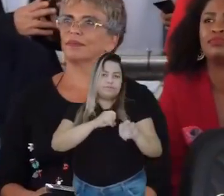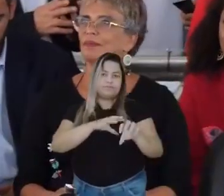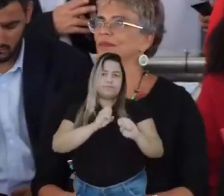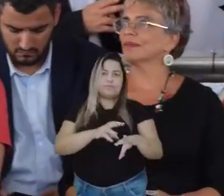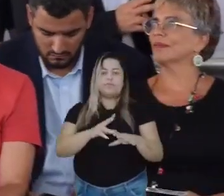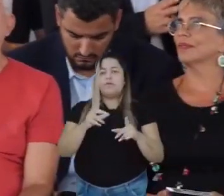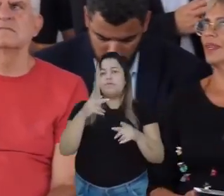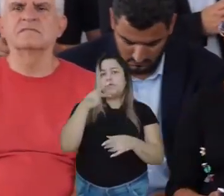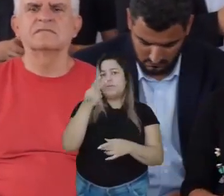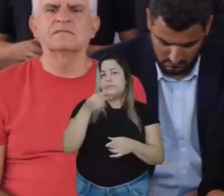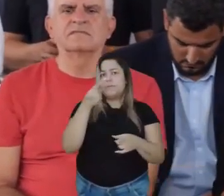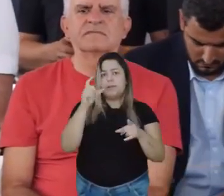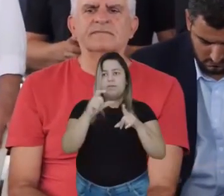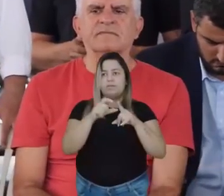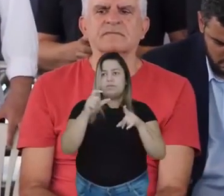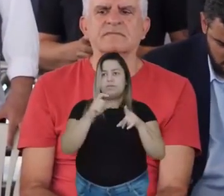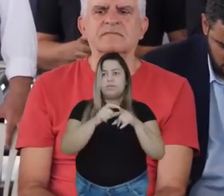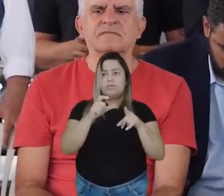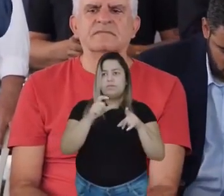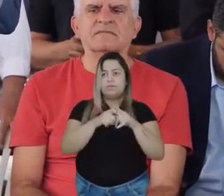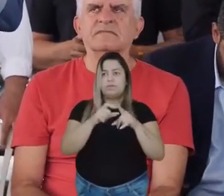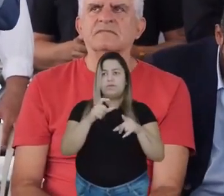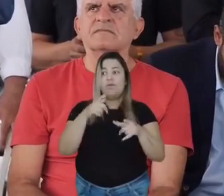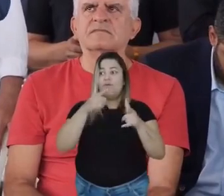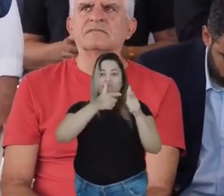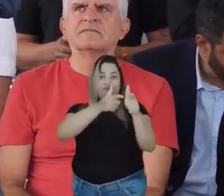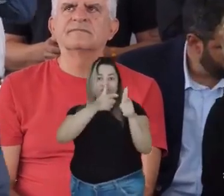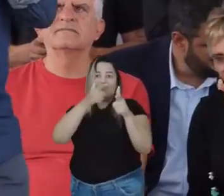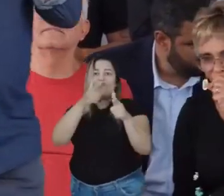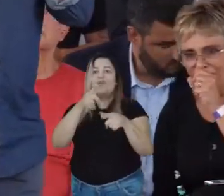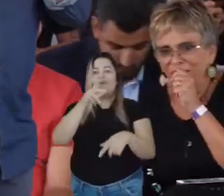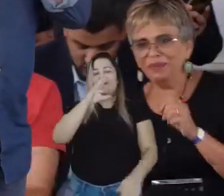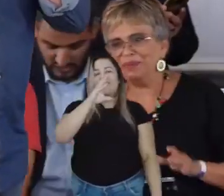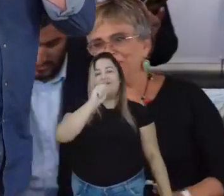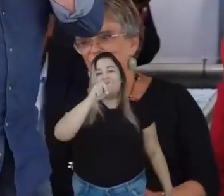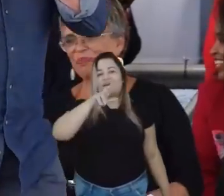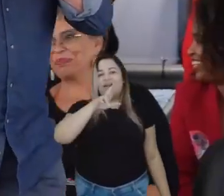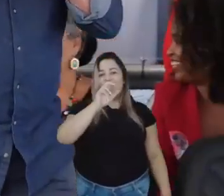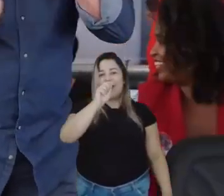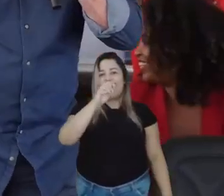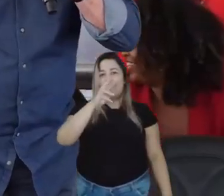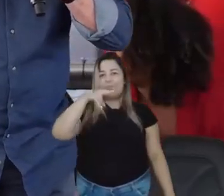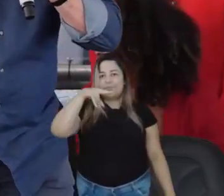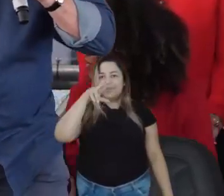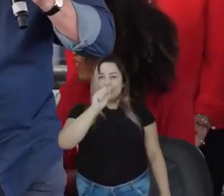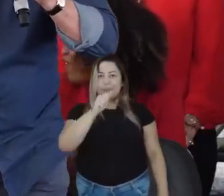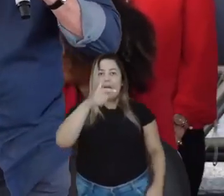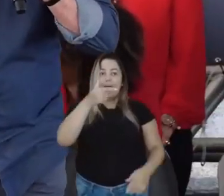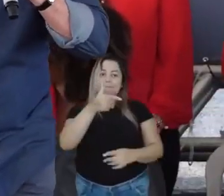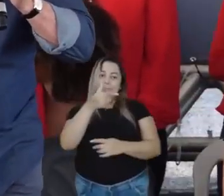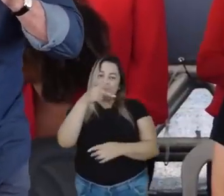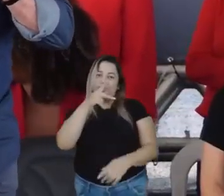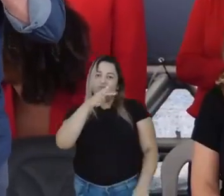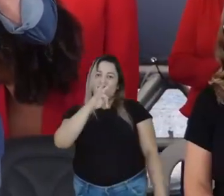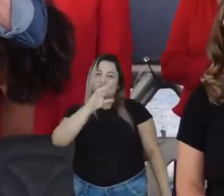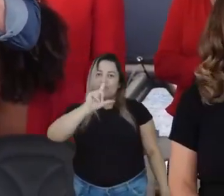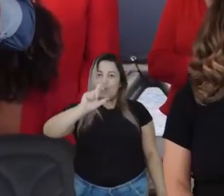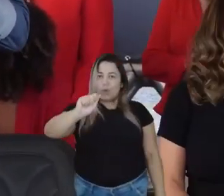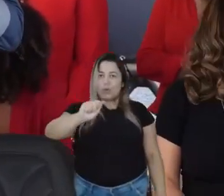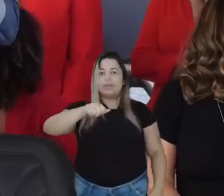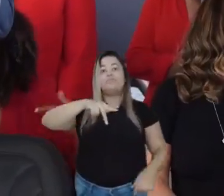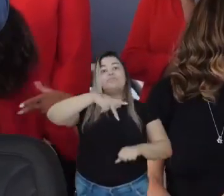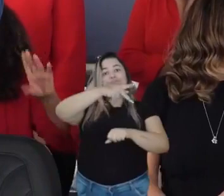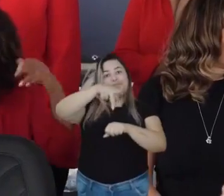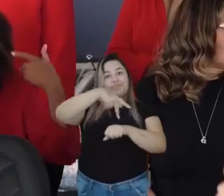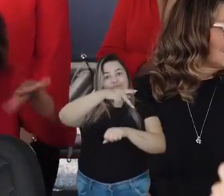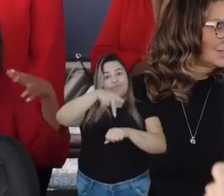em carabina, fuzil, pistola. E eu quero dizer, esse país não precisa de